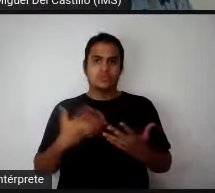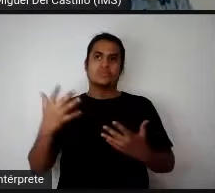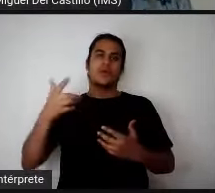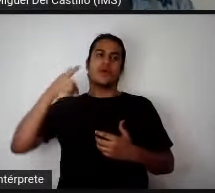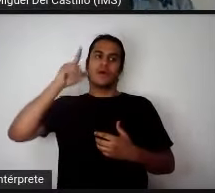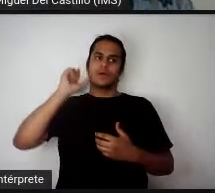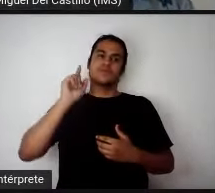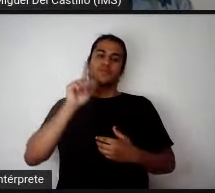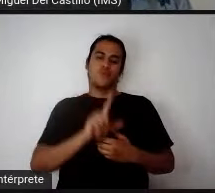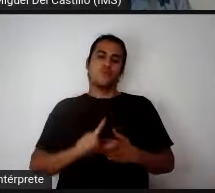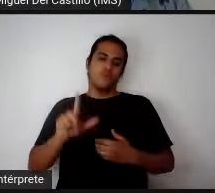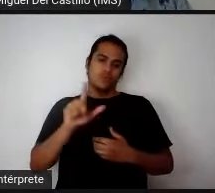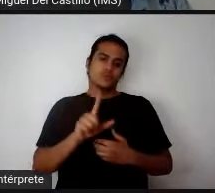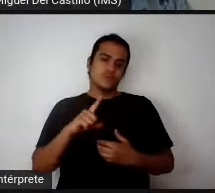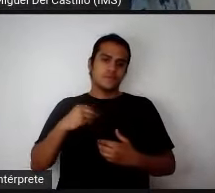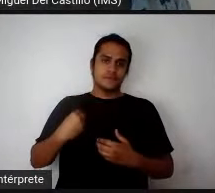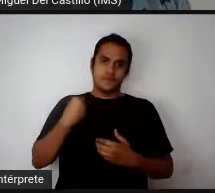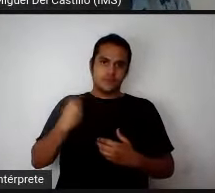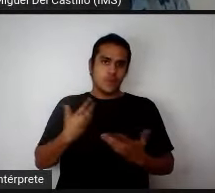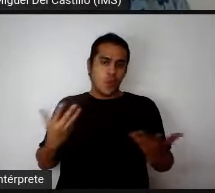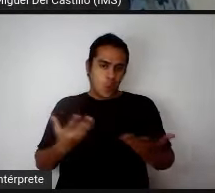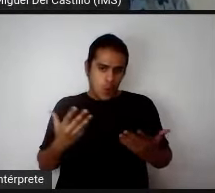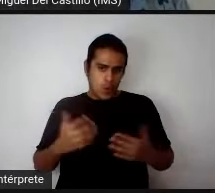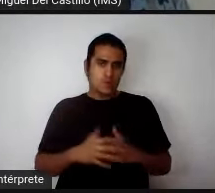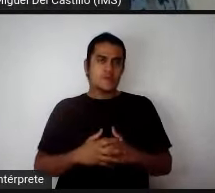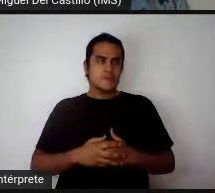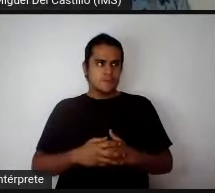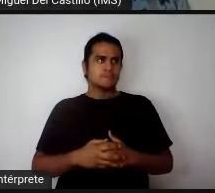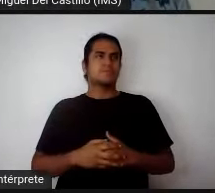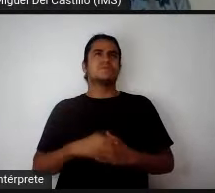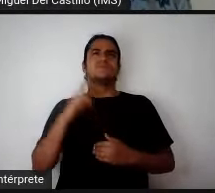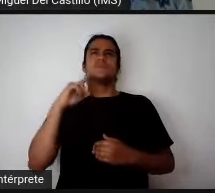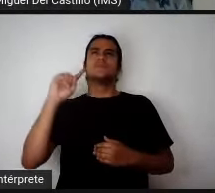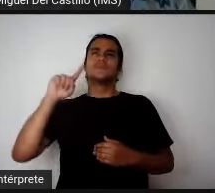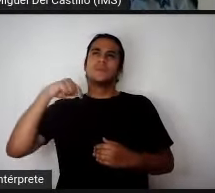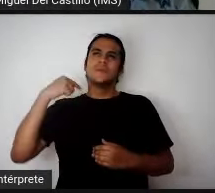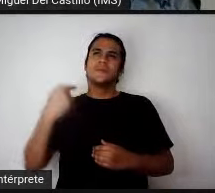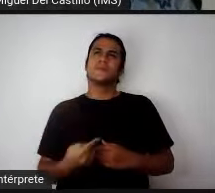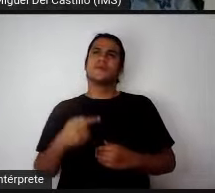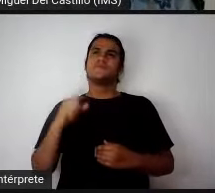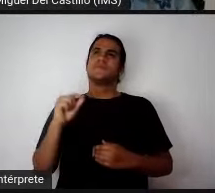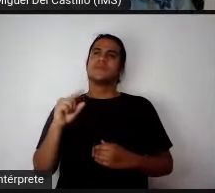hoje. Não? Bom, o que foi depois dessa?